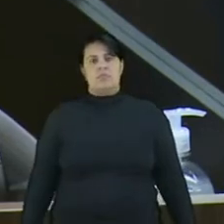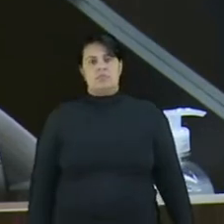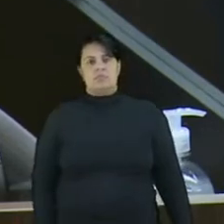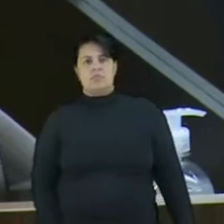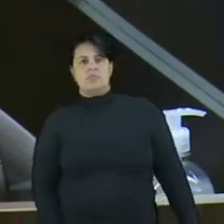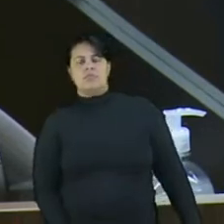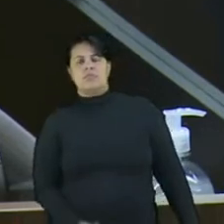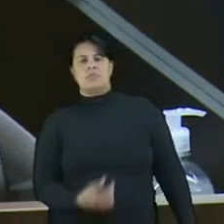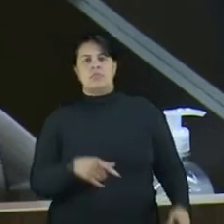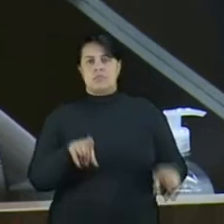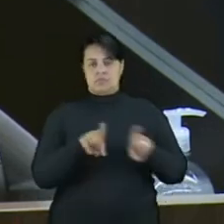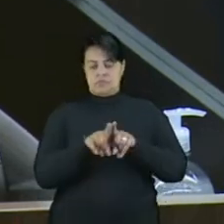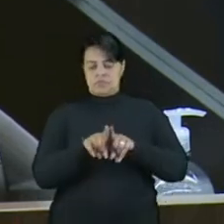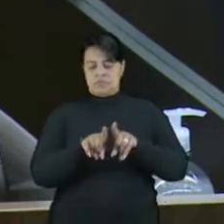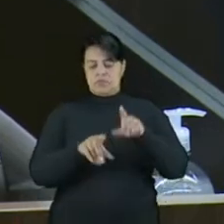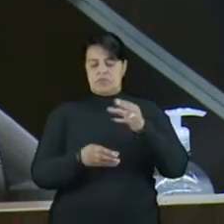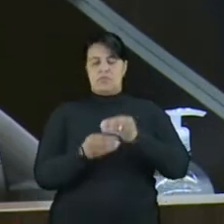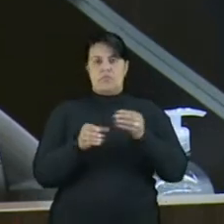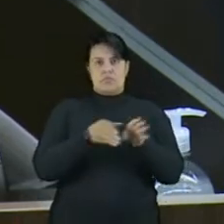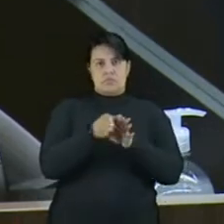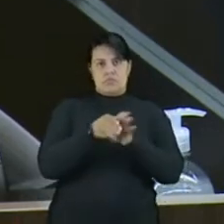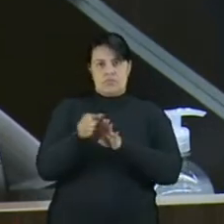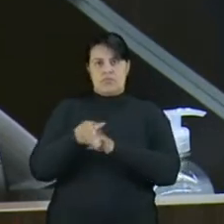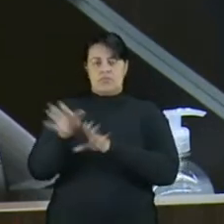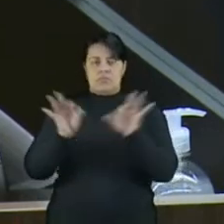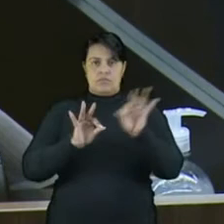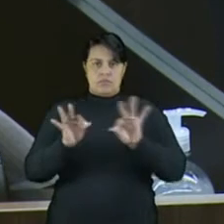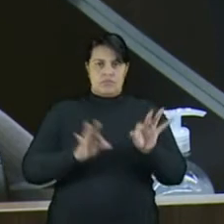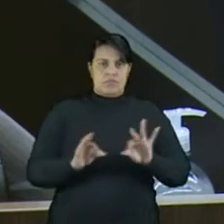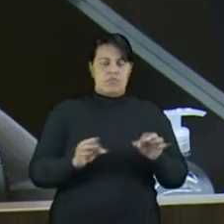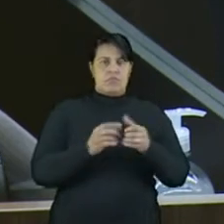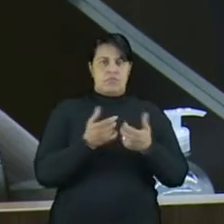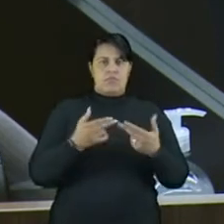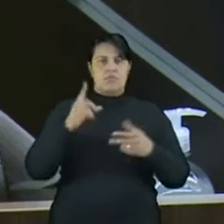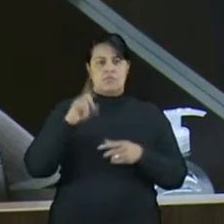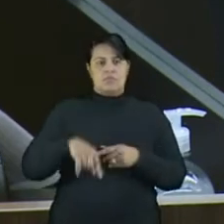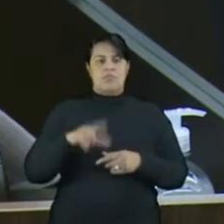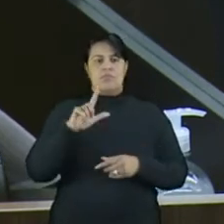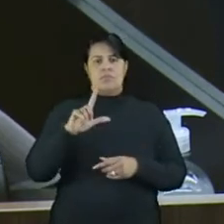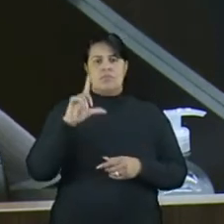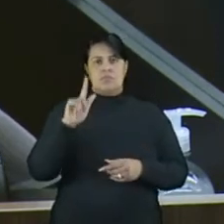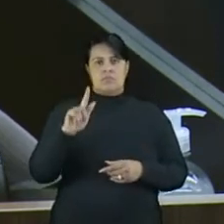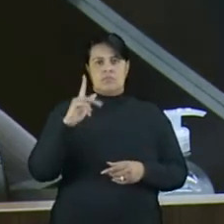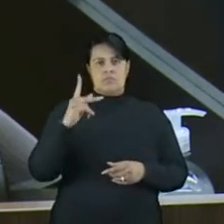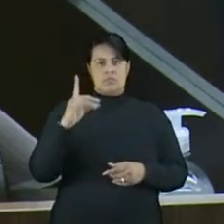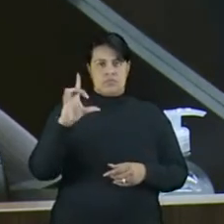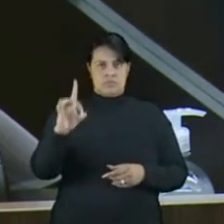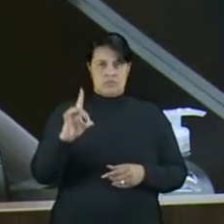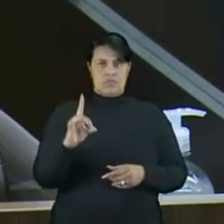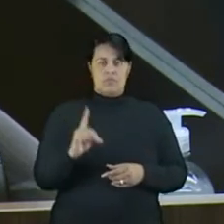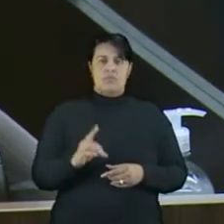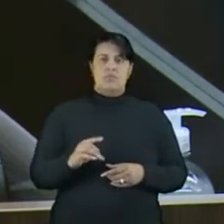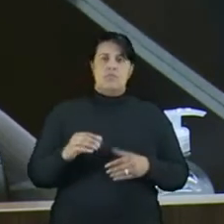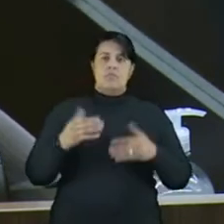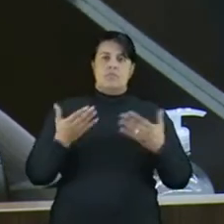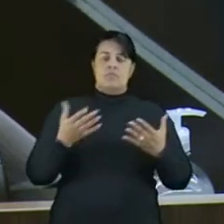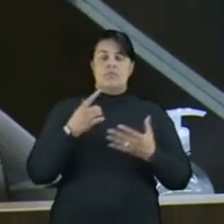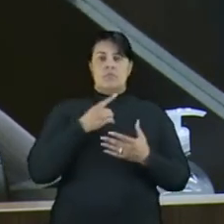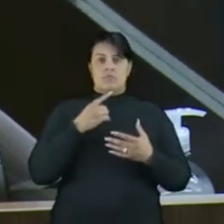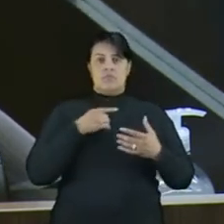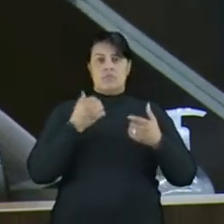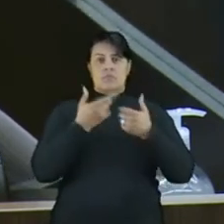incluindo orientações quanto ao planejamento de medidas necessárias para a adequação da LGPD, considerando as diretrizes no